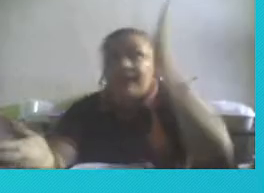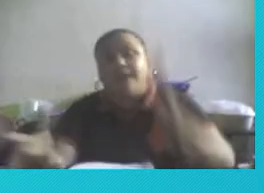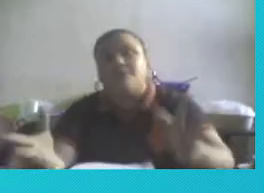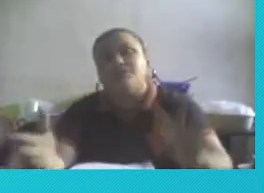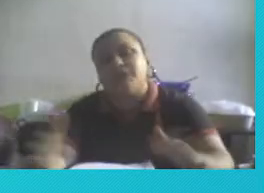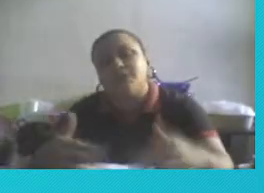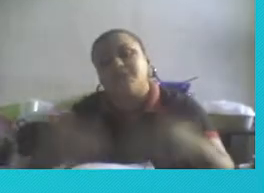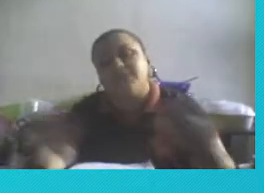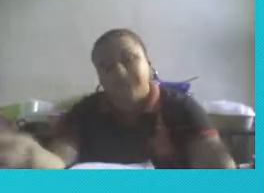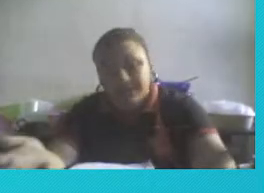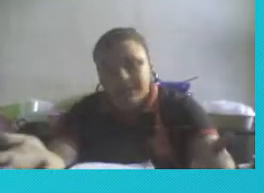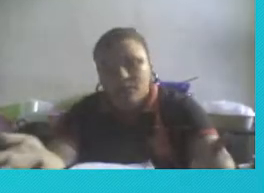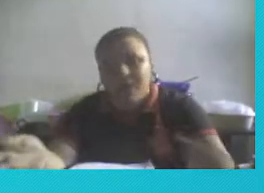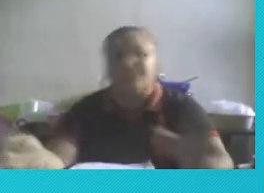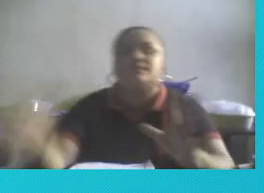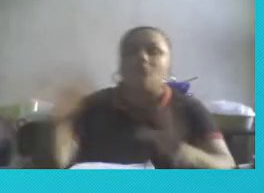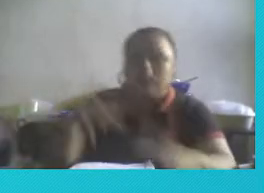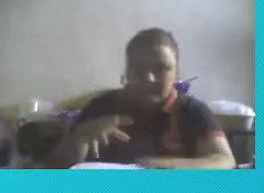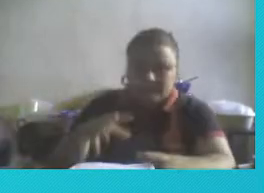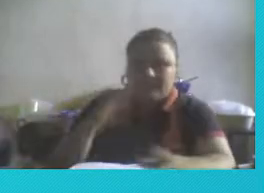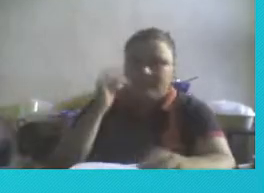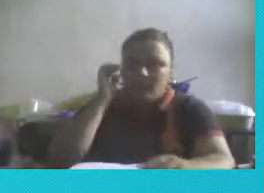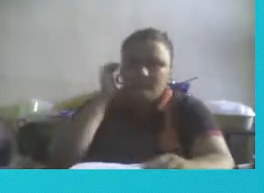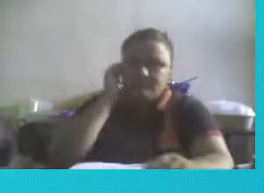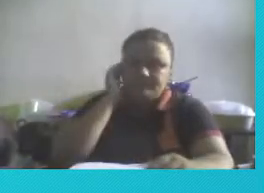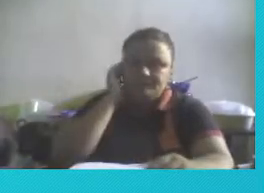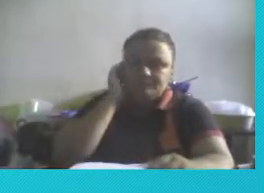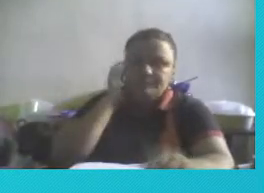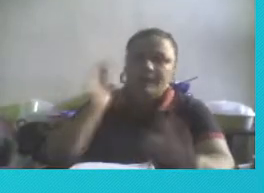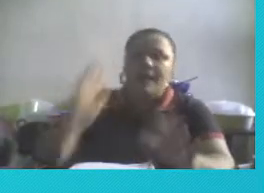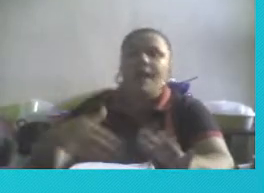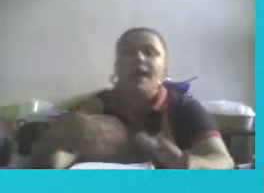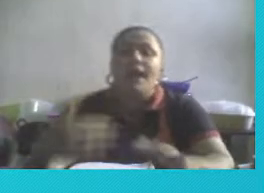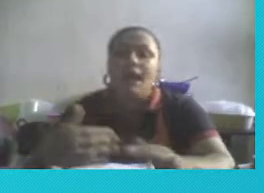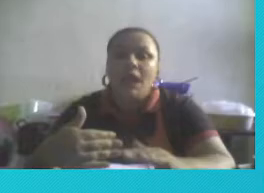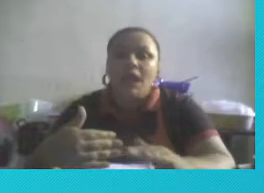pela graça de Deus, se vai ter sequelas ou não, tá bom?